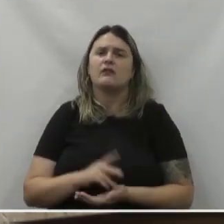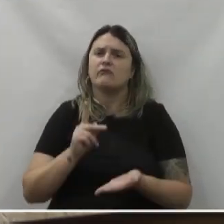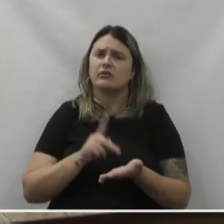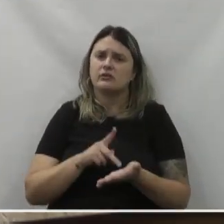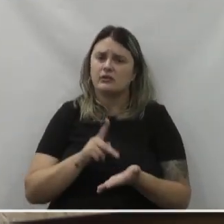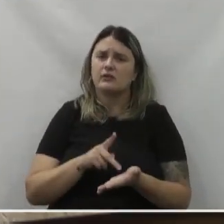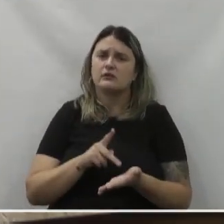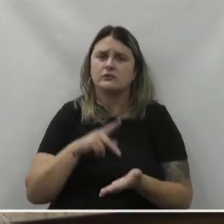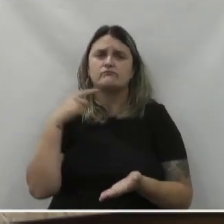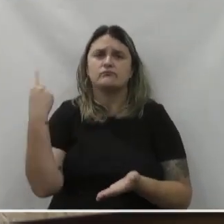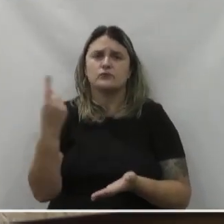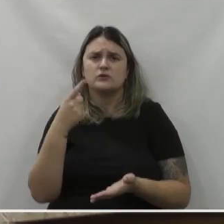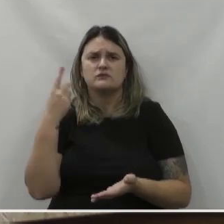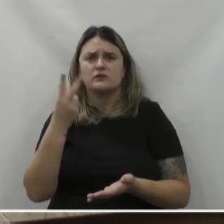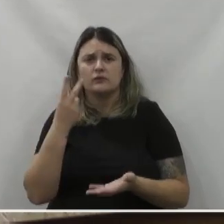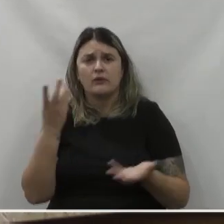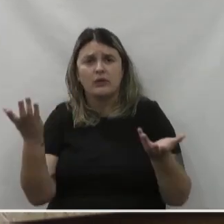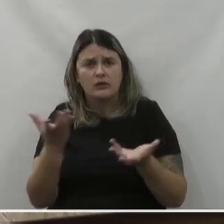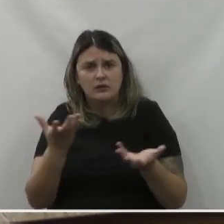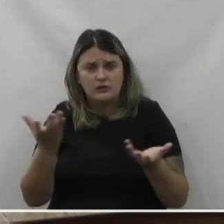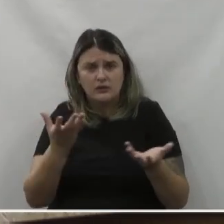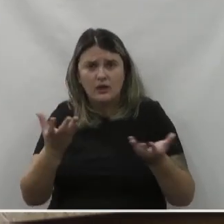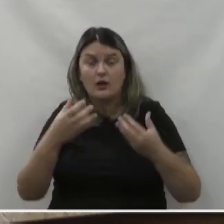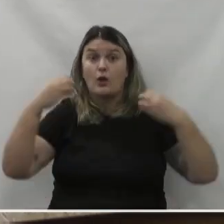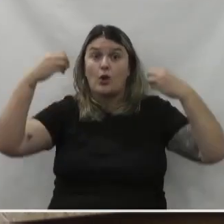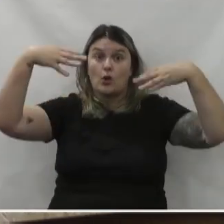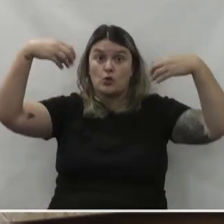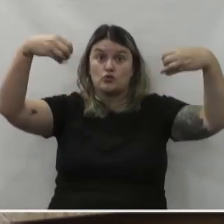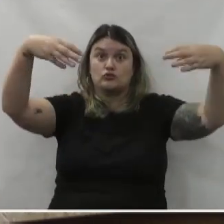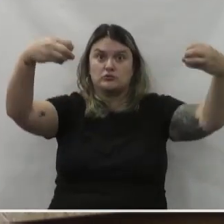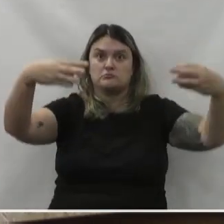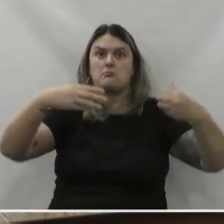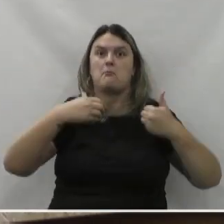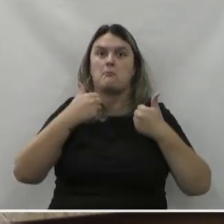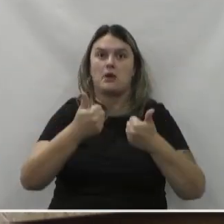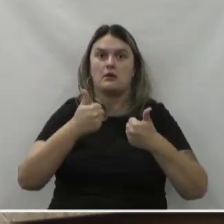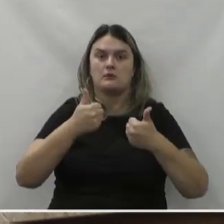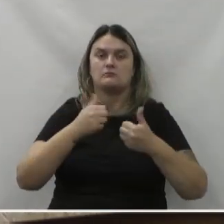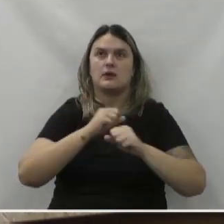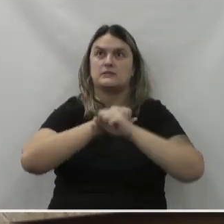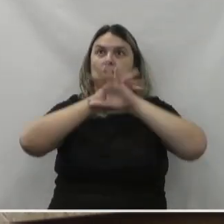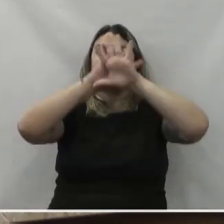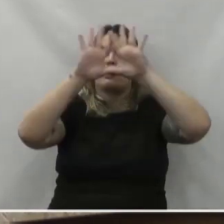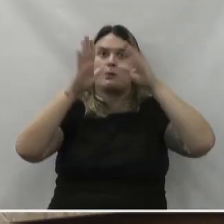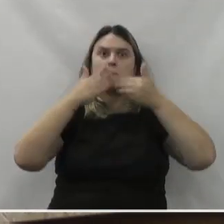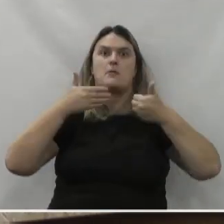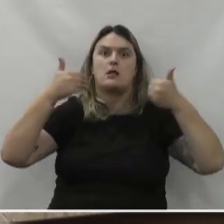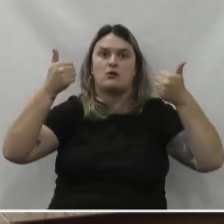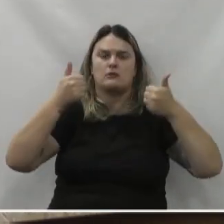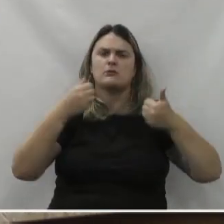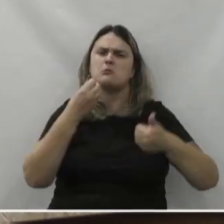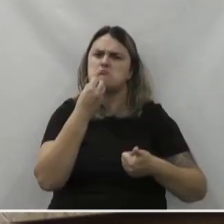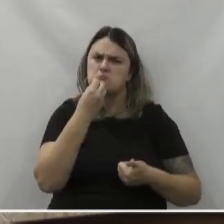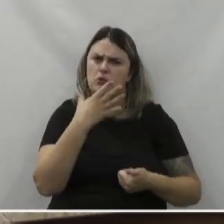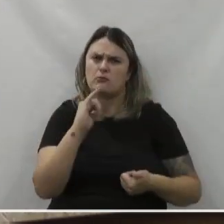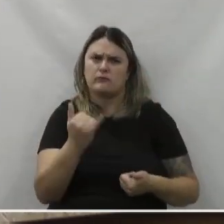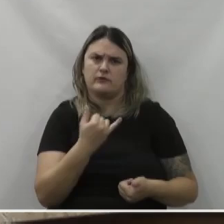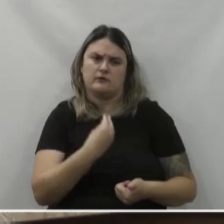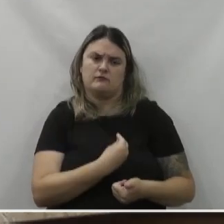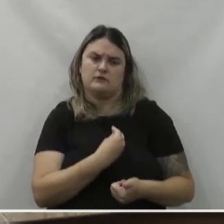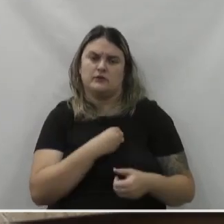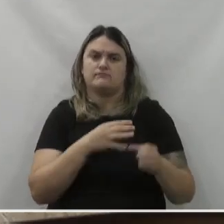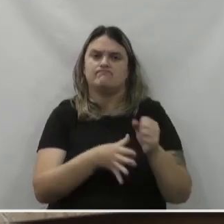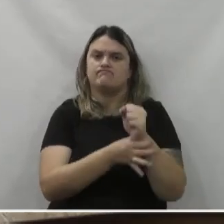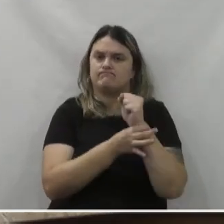Realmente, nós, vereadores, queremos uma iluminação de qualidade. Né? É qualidade de vida, é